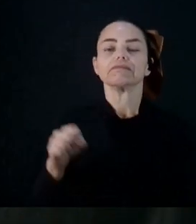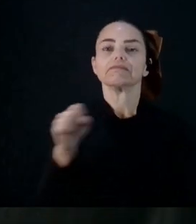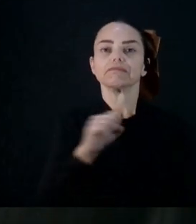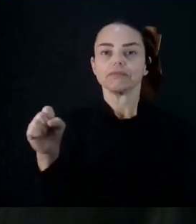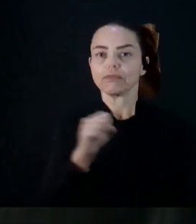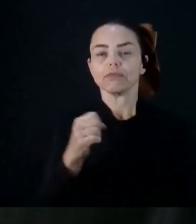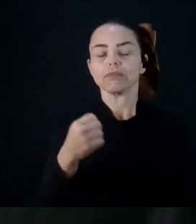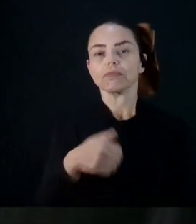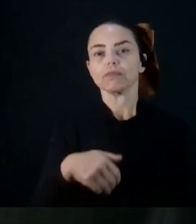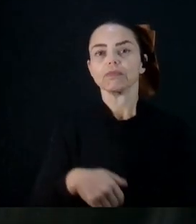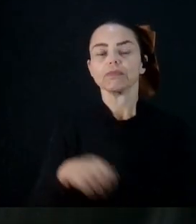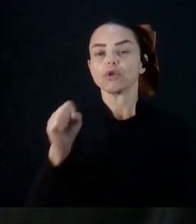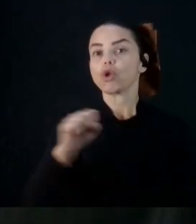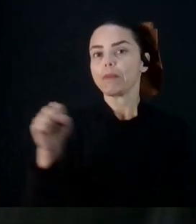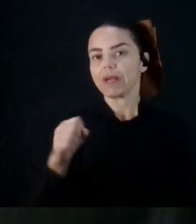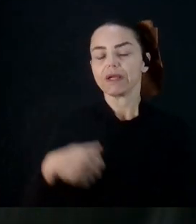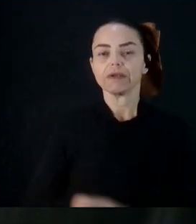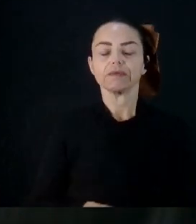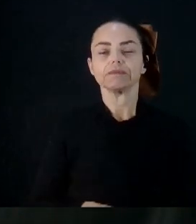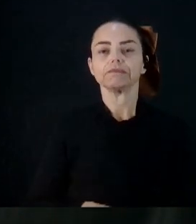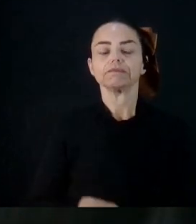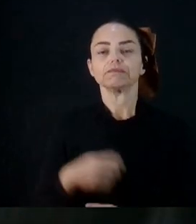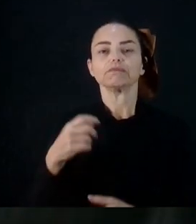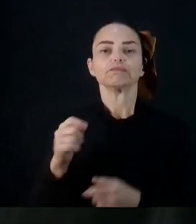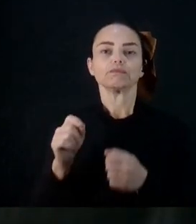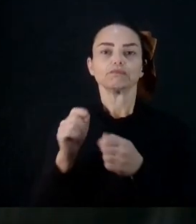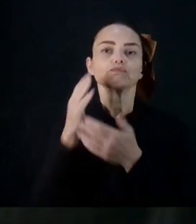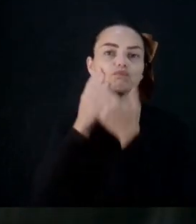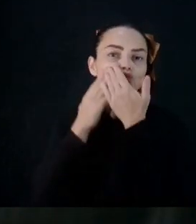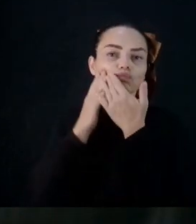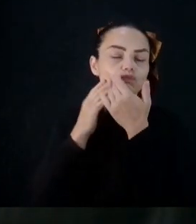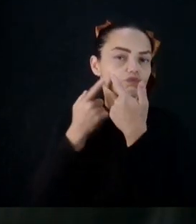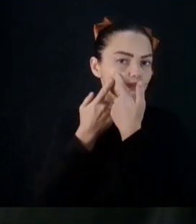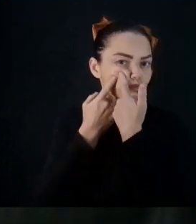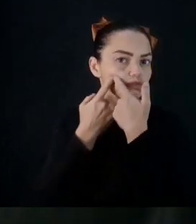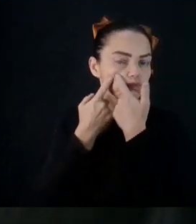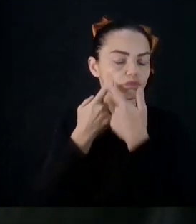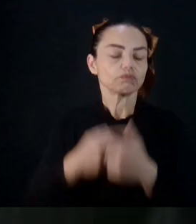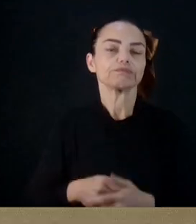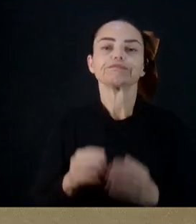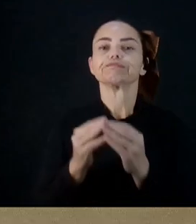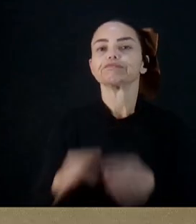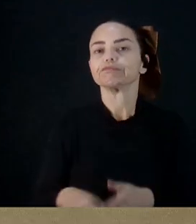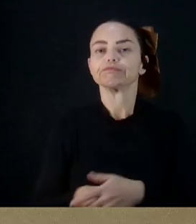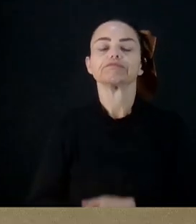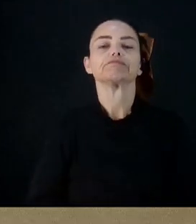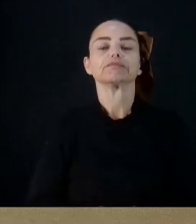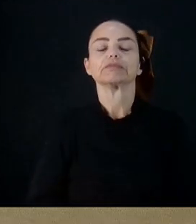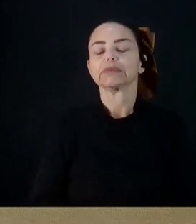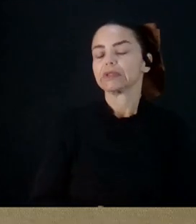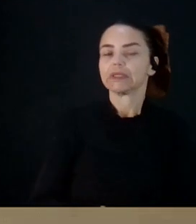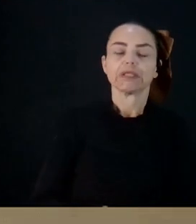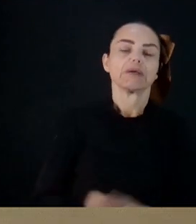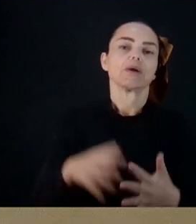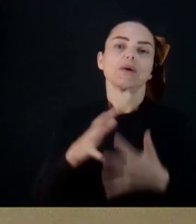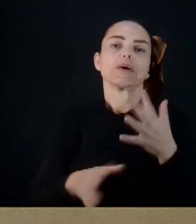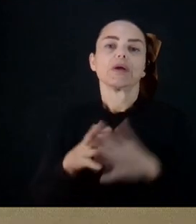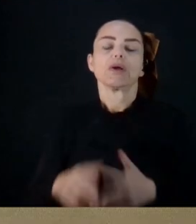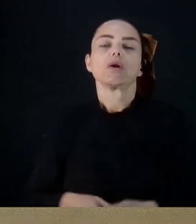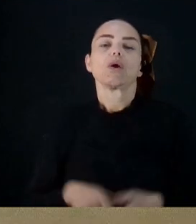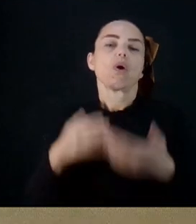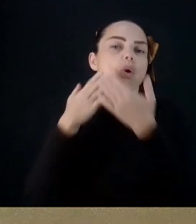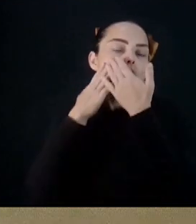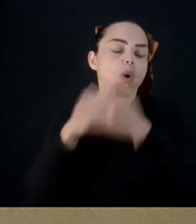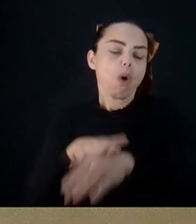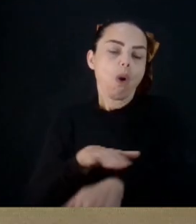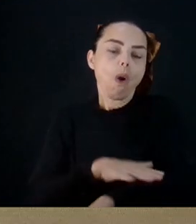influenciadora. Produto para acne pode prejudicar uma pele saudável? Olha isso, né? Então, assim, eu não vou ter espinha, mas pode ser, eu não tenho espinha agora,